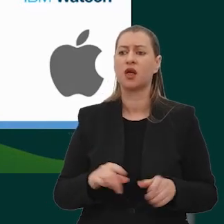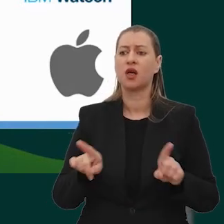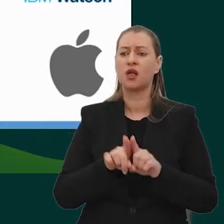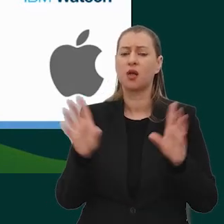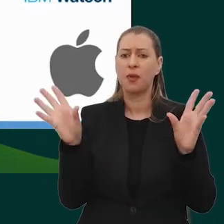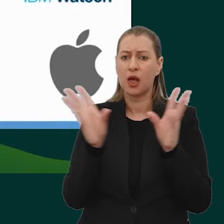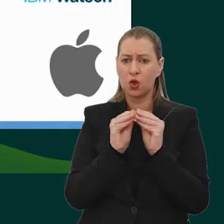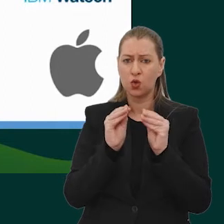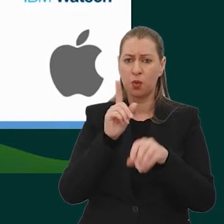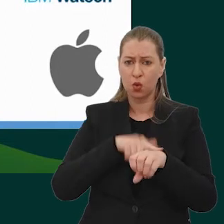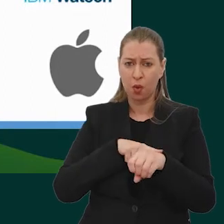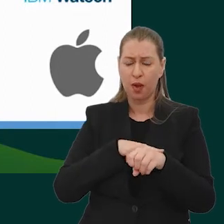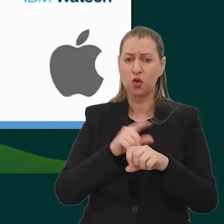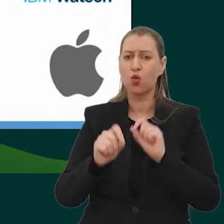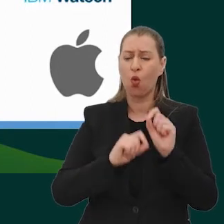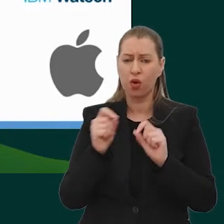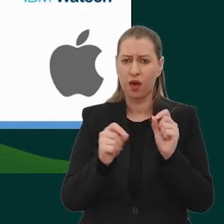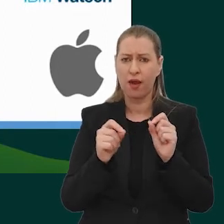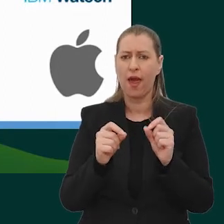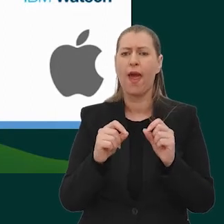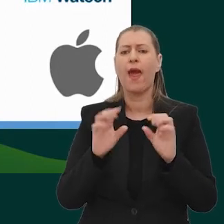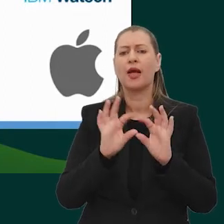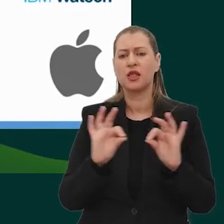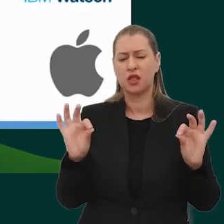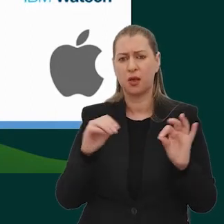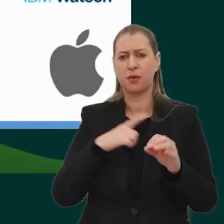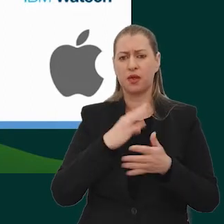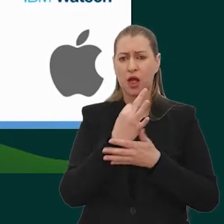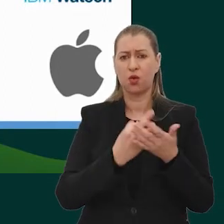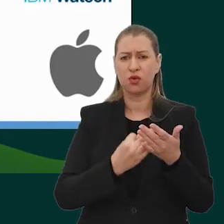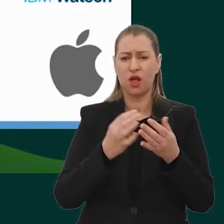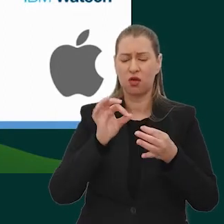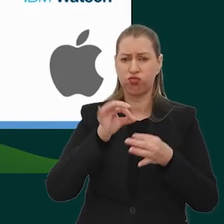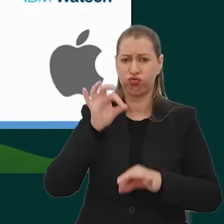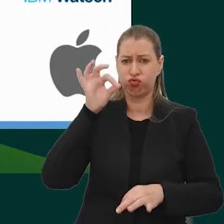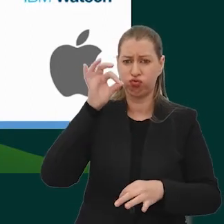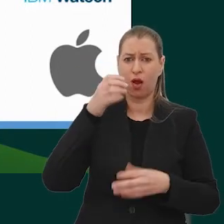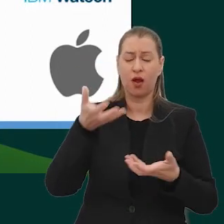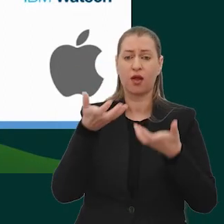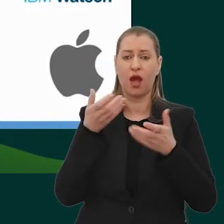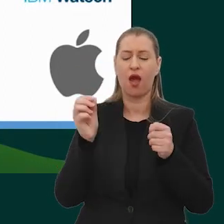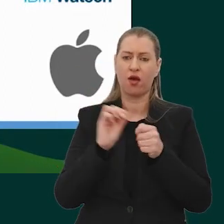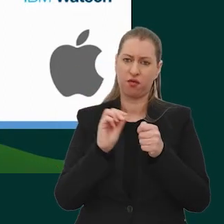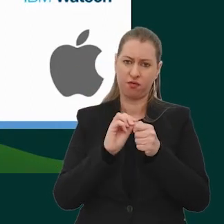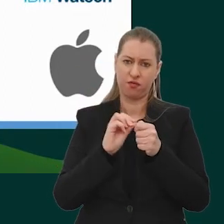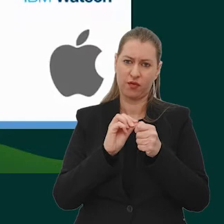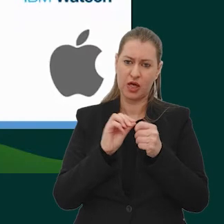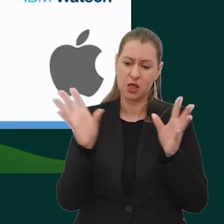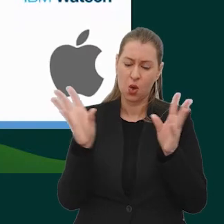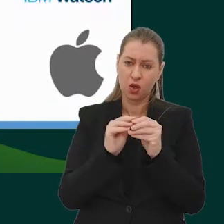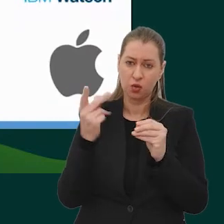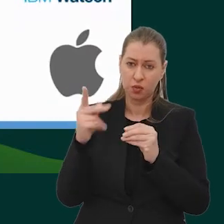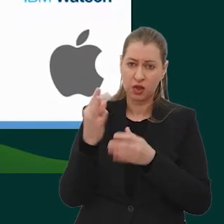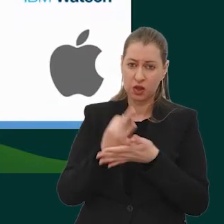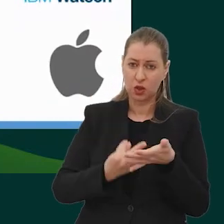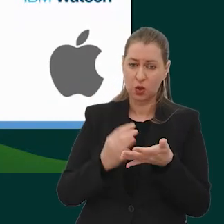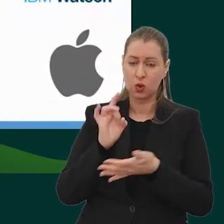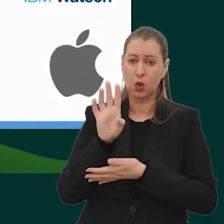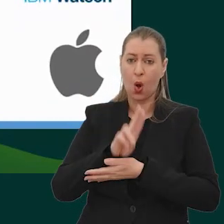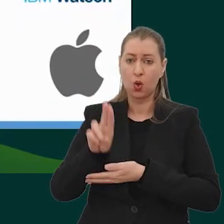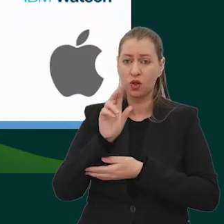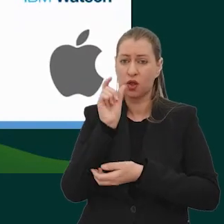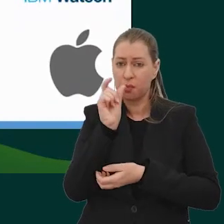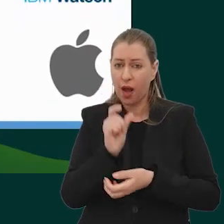Resumo automático, que é muito comum você ter um texto imenso e você querer fazer um resumo daquele texto apenas com